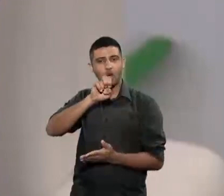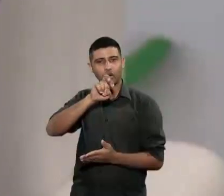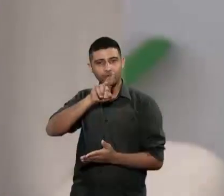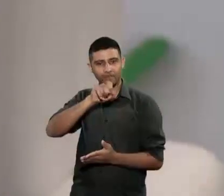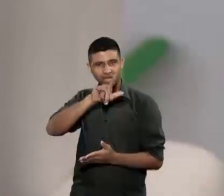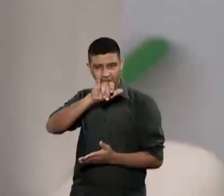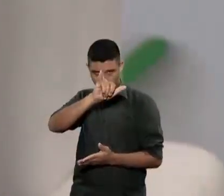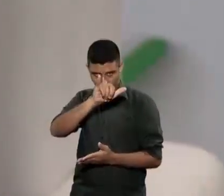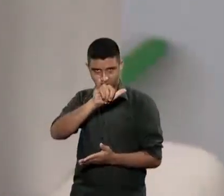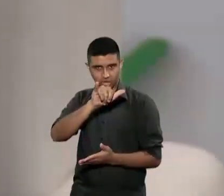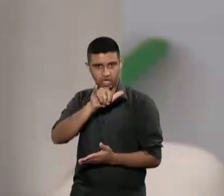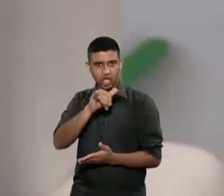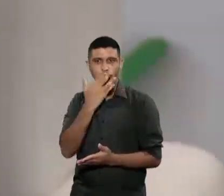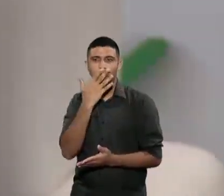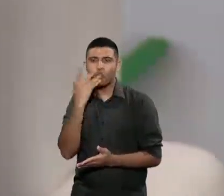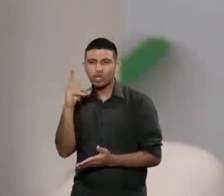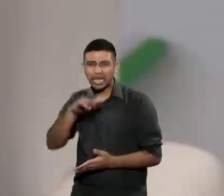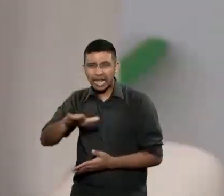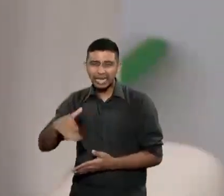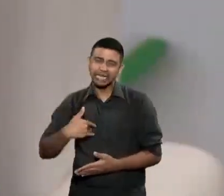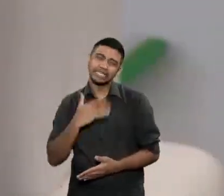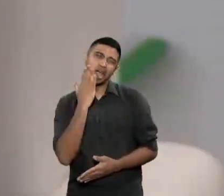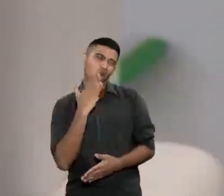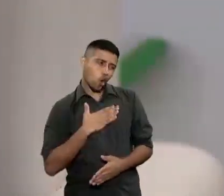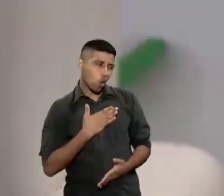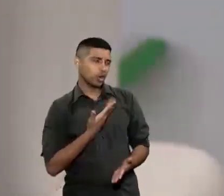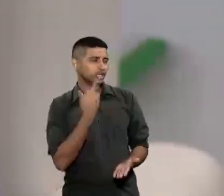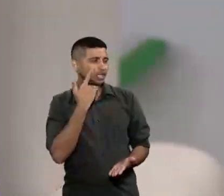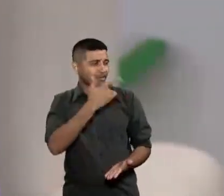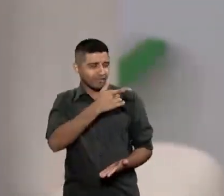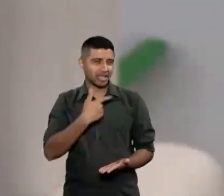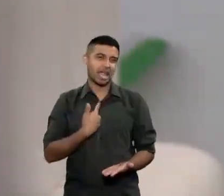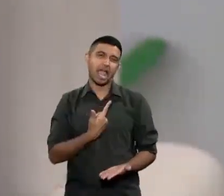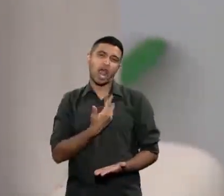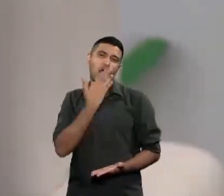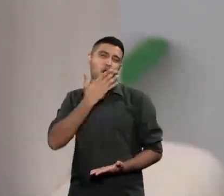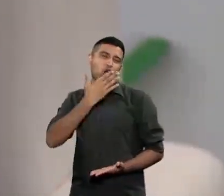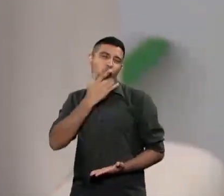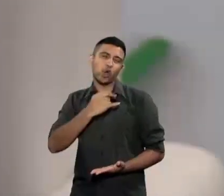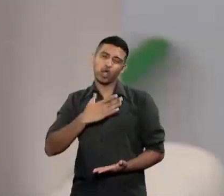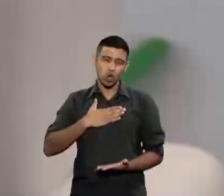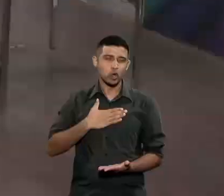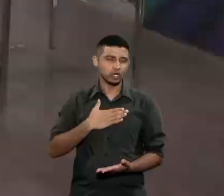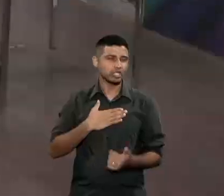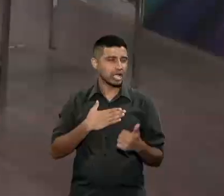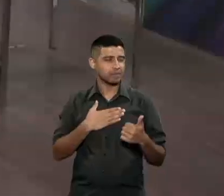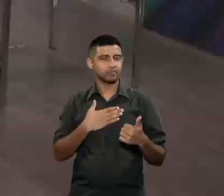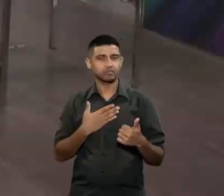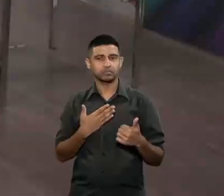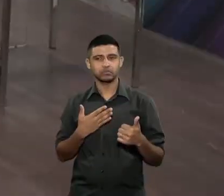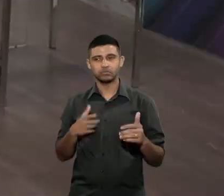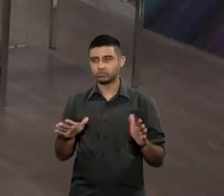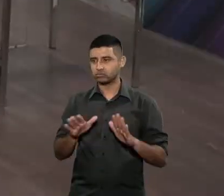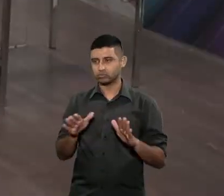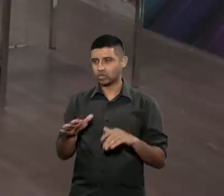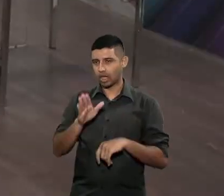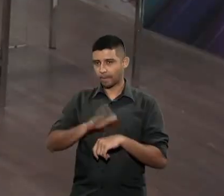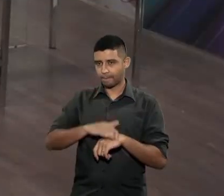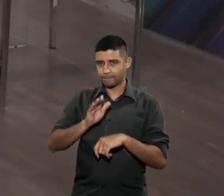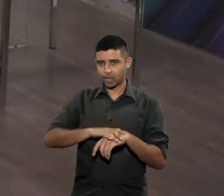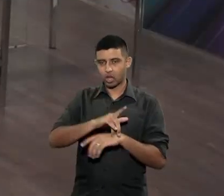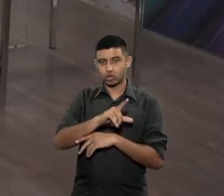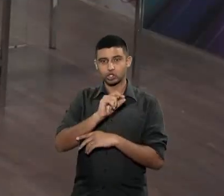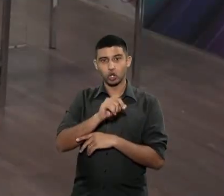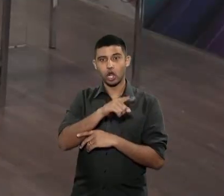é comprada na cor que a criança acha bonitinha. Por exemplo, uma menina gostou dessa tonalidade, ela vai escolher essa tonalidade. É